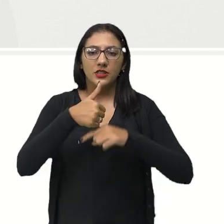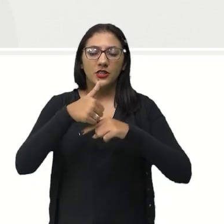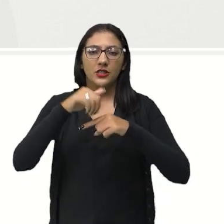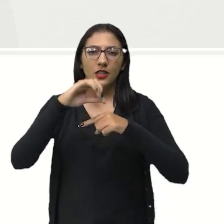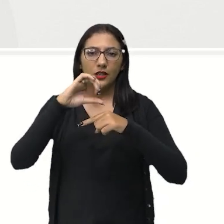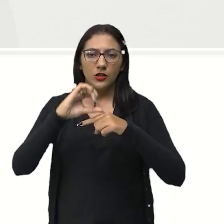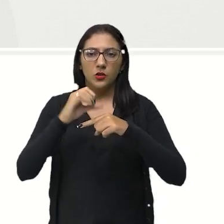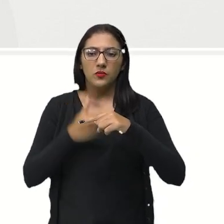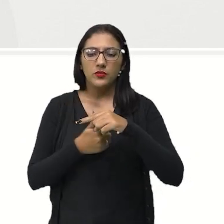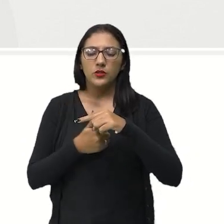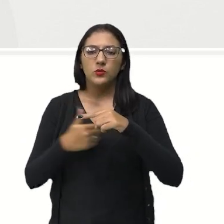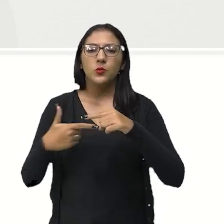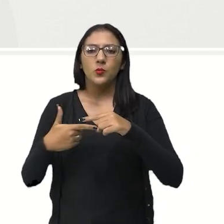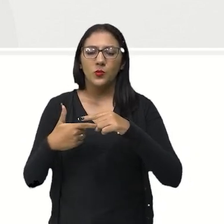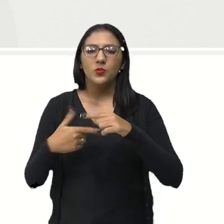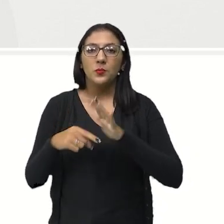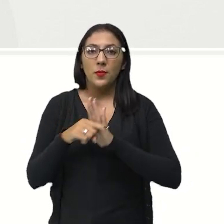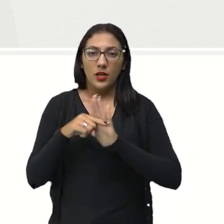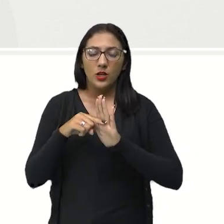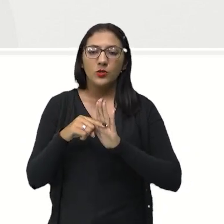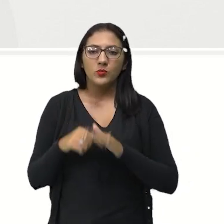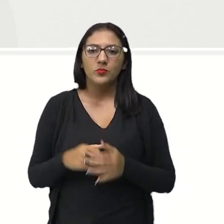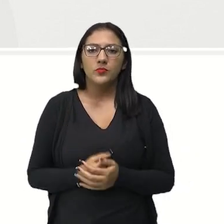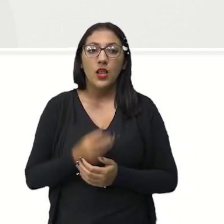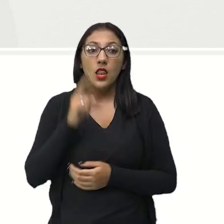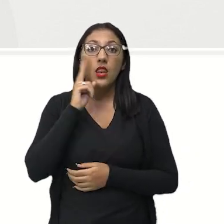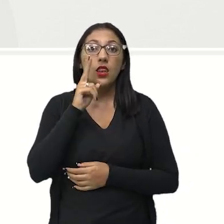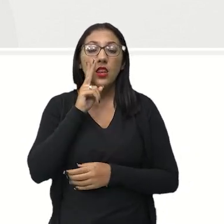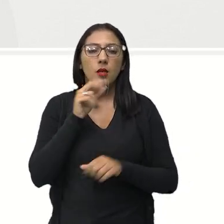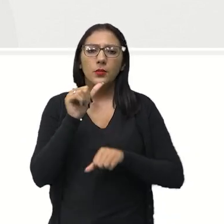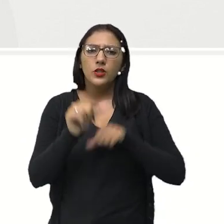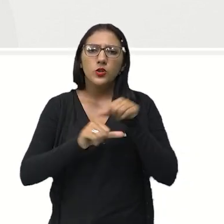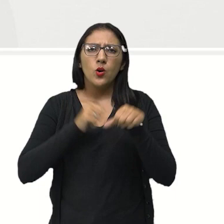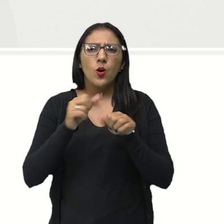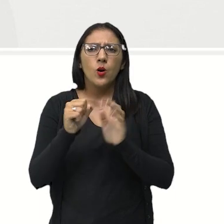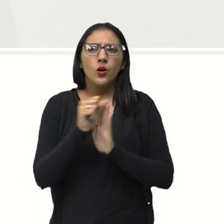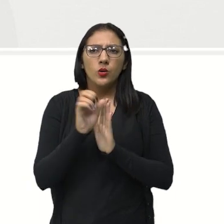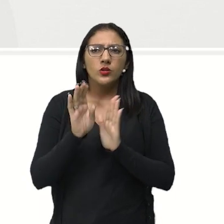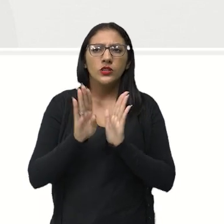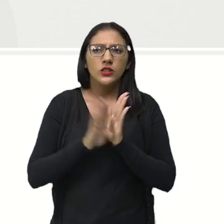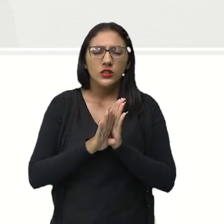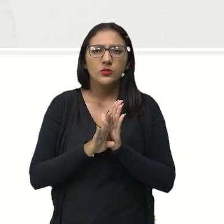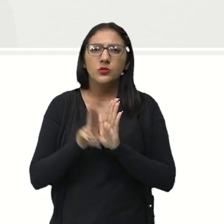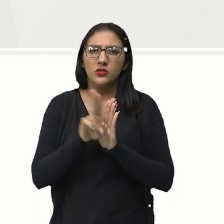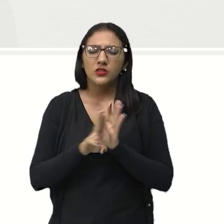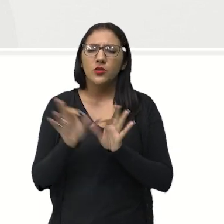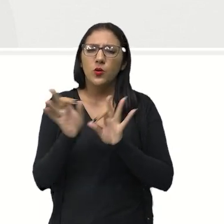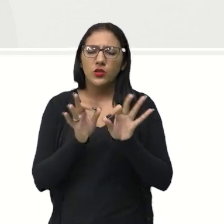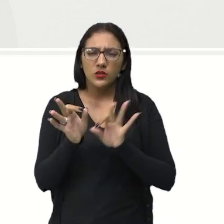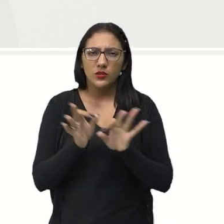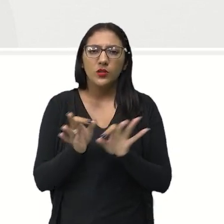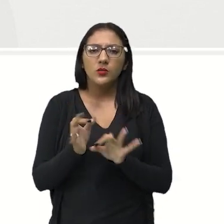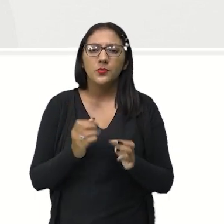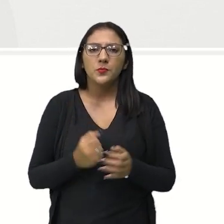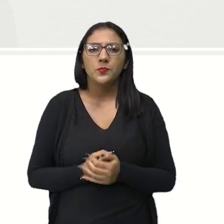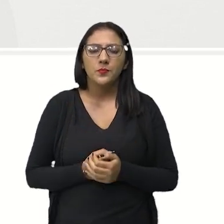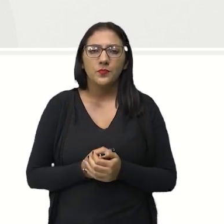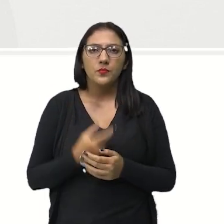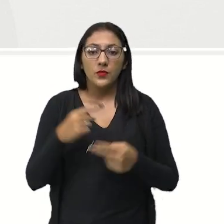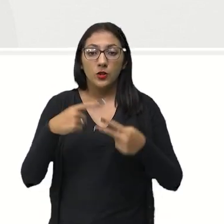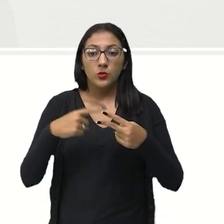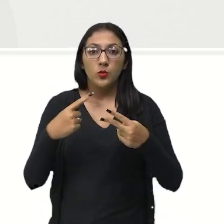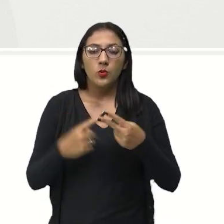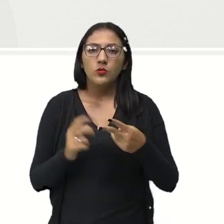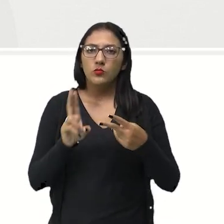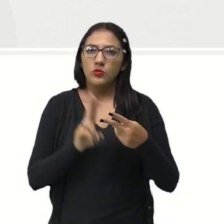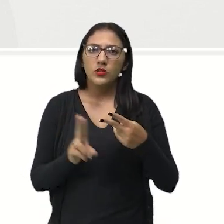12 negativo, tá bom? Lembrando das nossas operações com números inteiros, né? Dois valores que